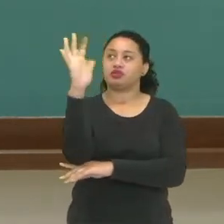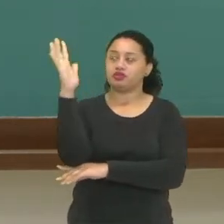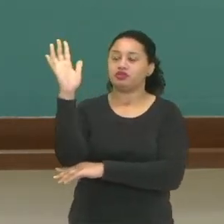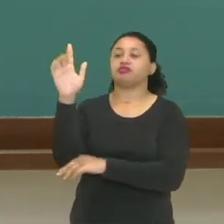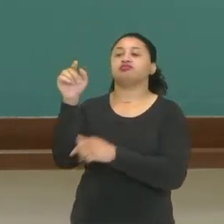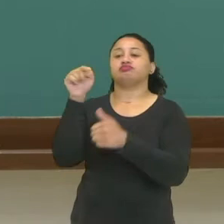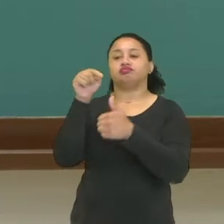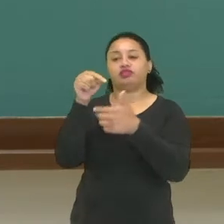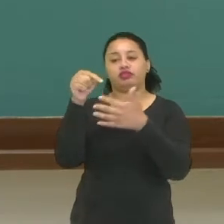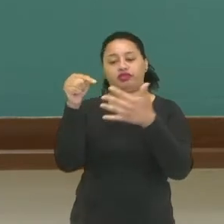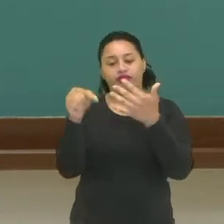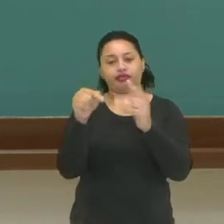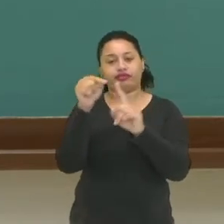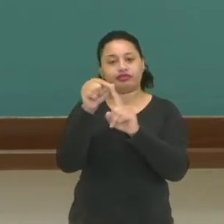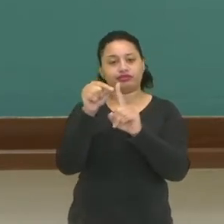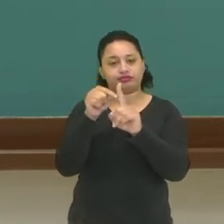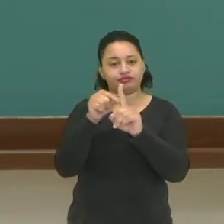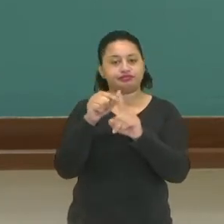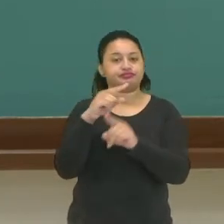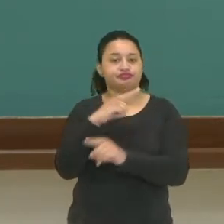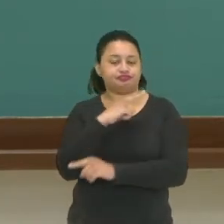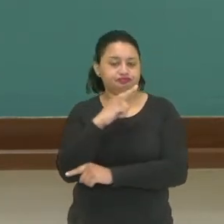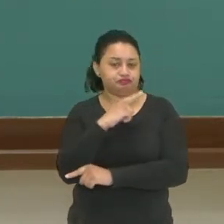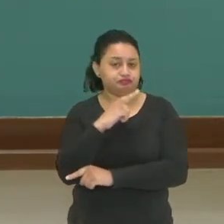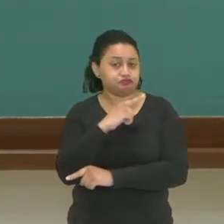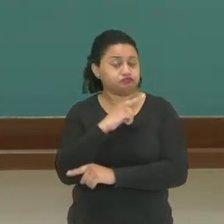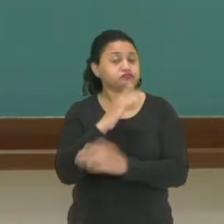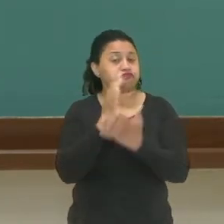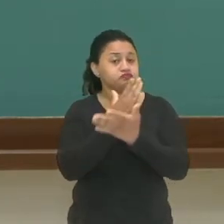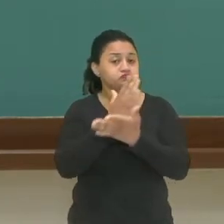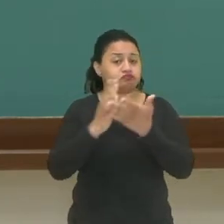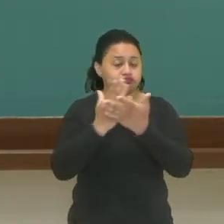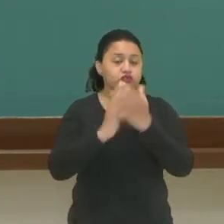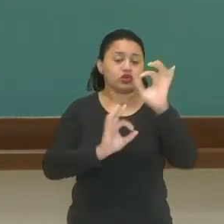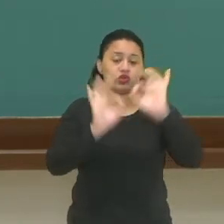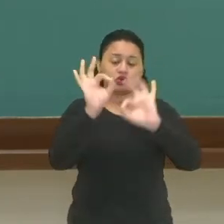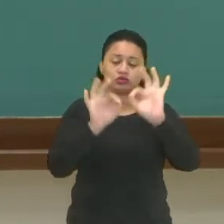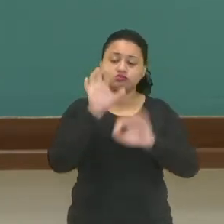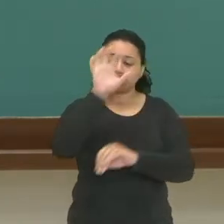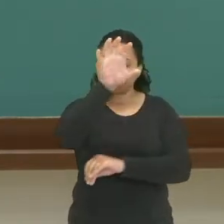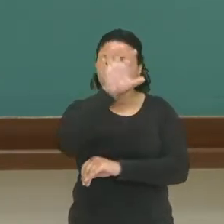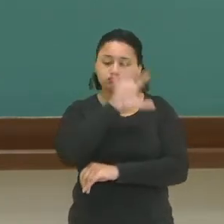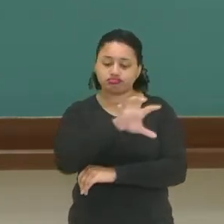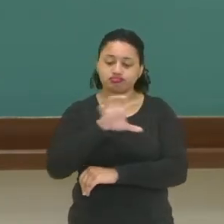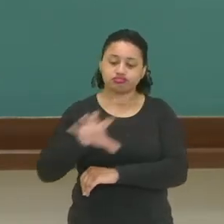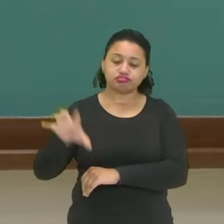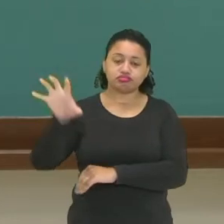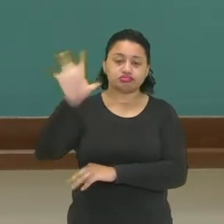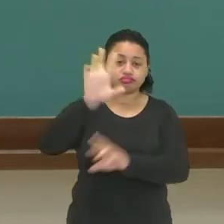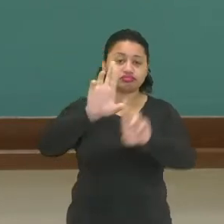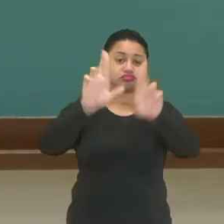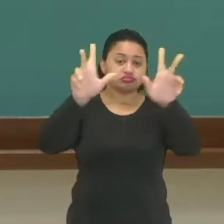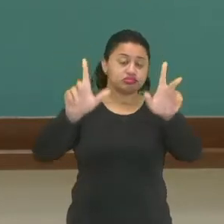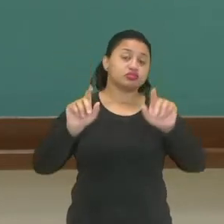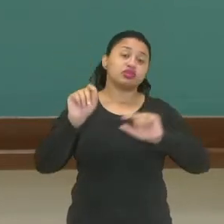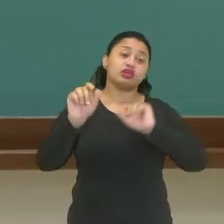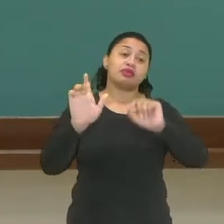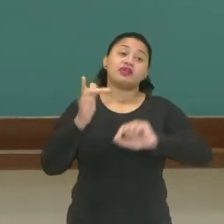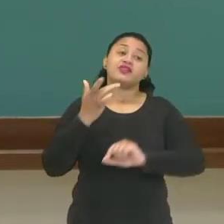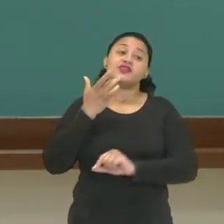equatorial, floresta de savana e assim por diante, e divide, então, formando regiões diferentes. Isso para